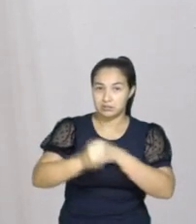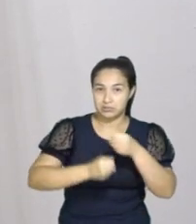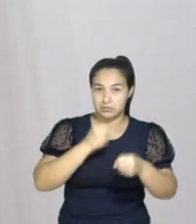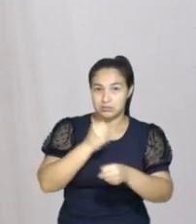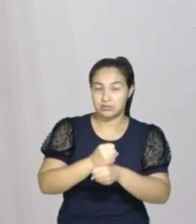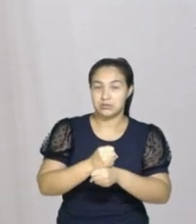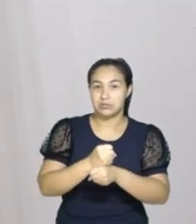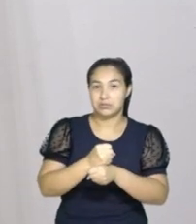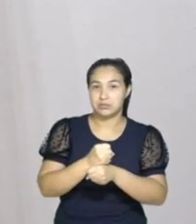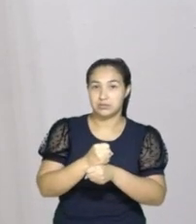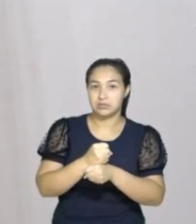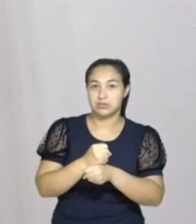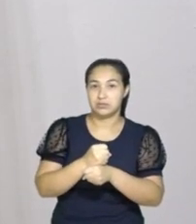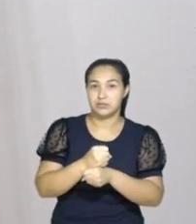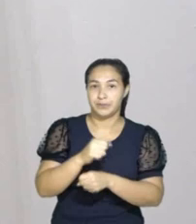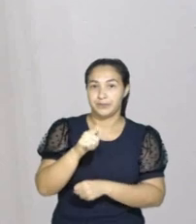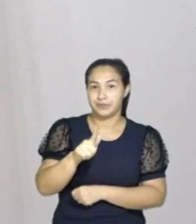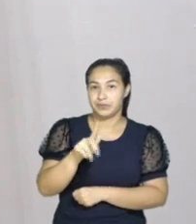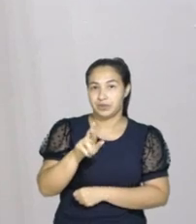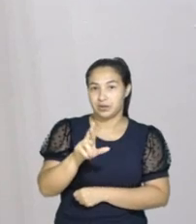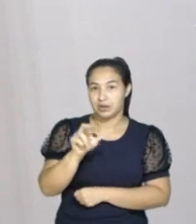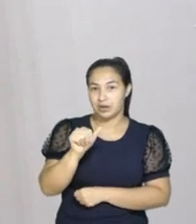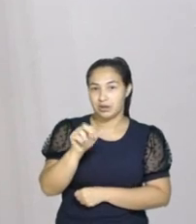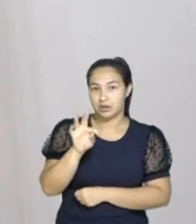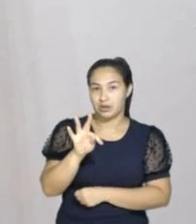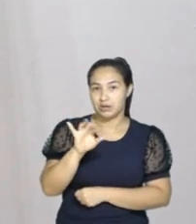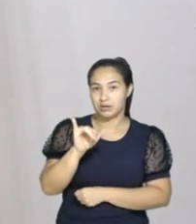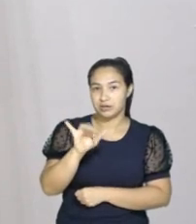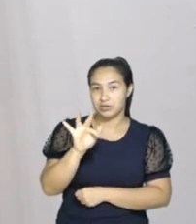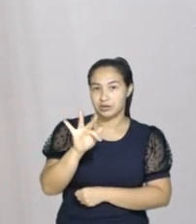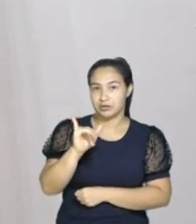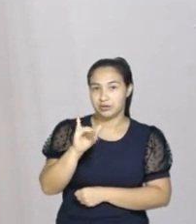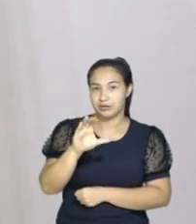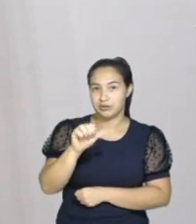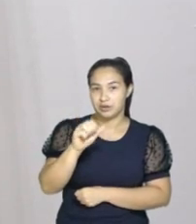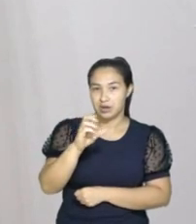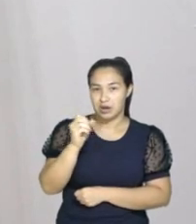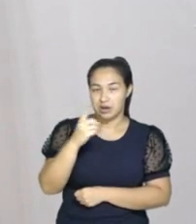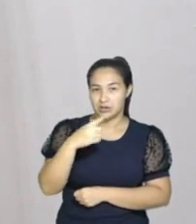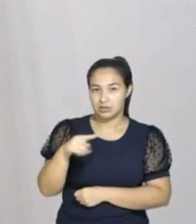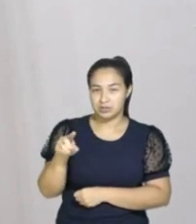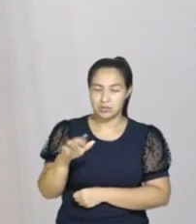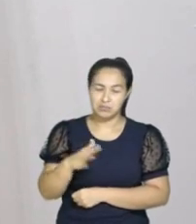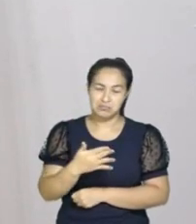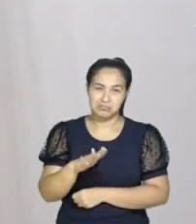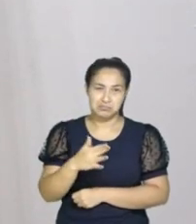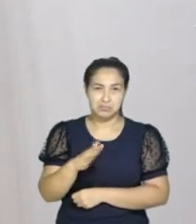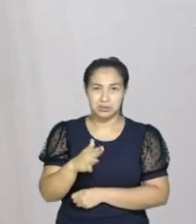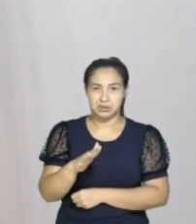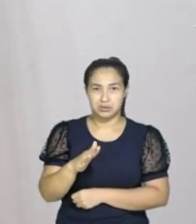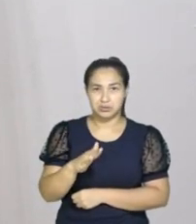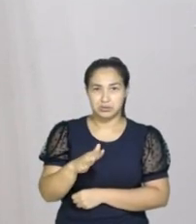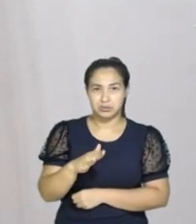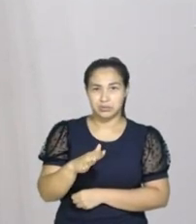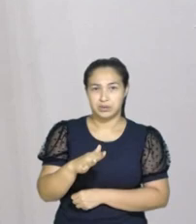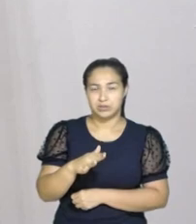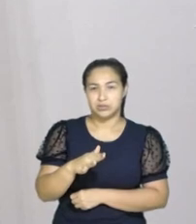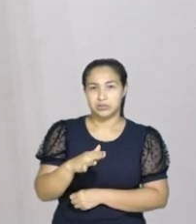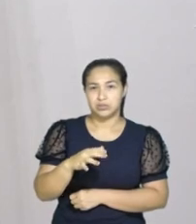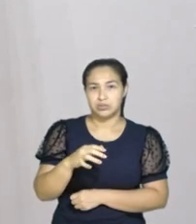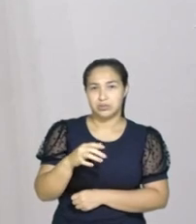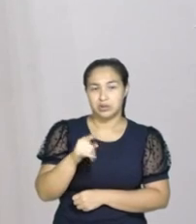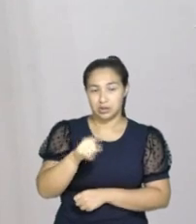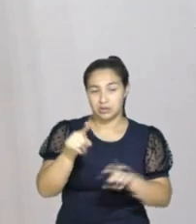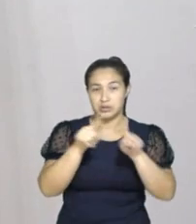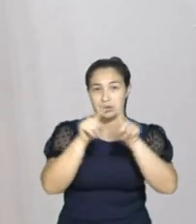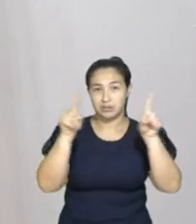98 milhões para não 98 cargos comissionados consomem gratificação são servidores